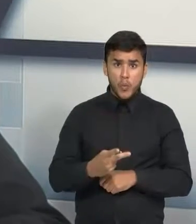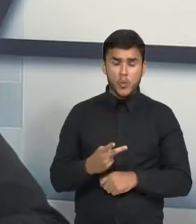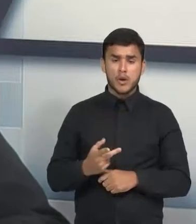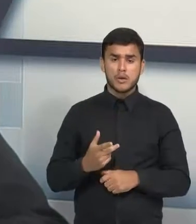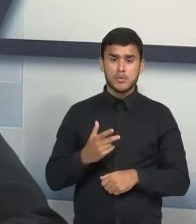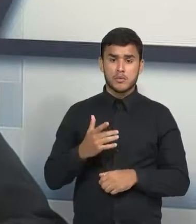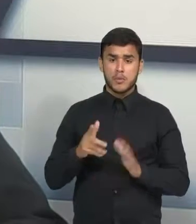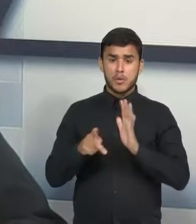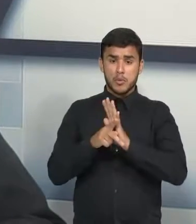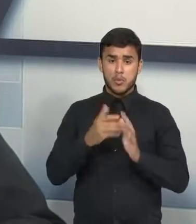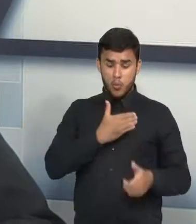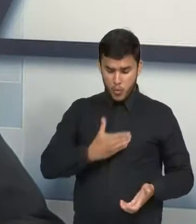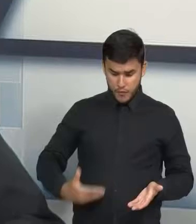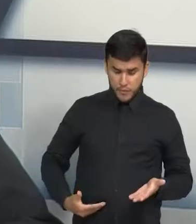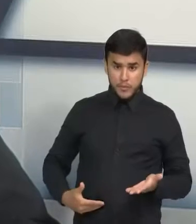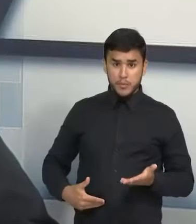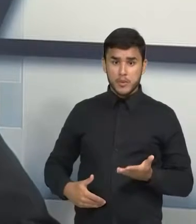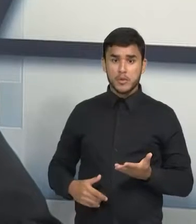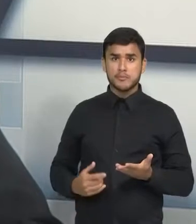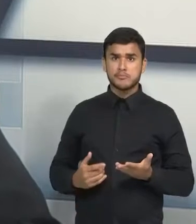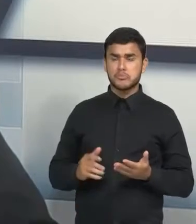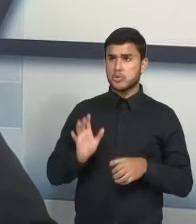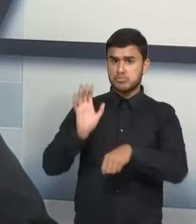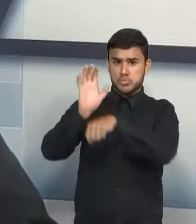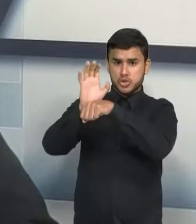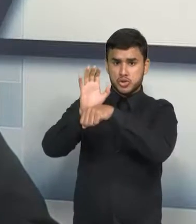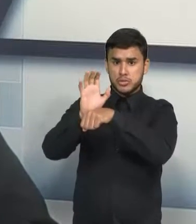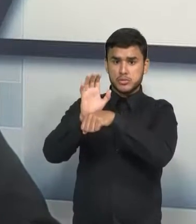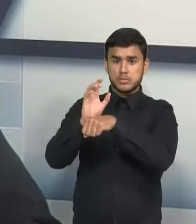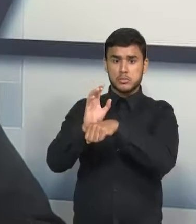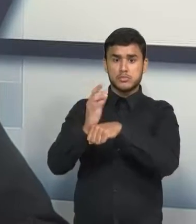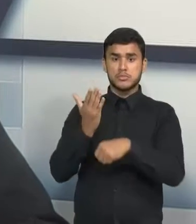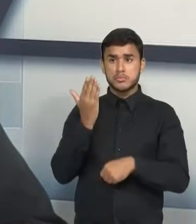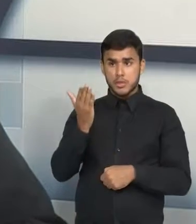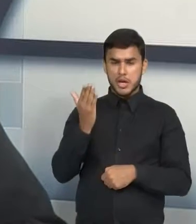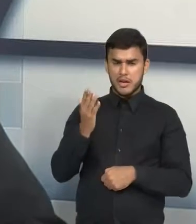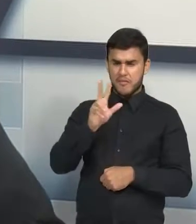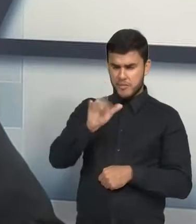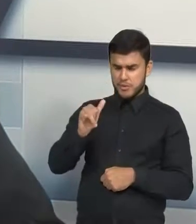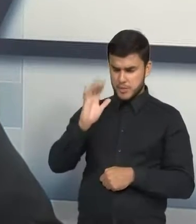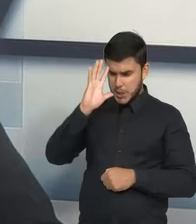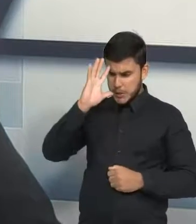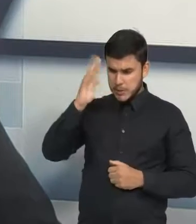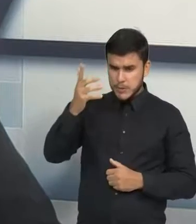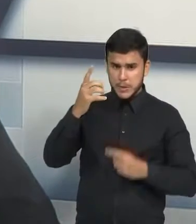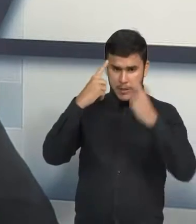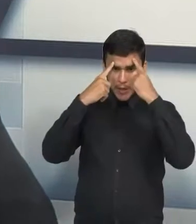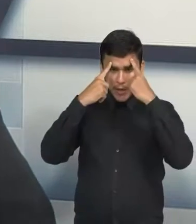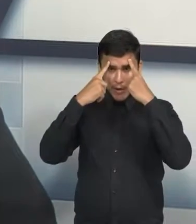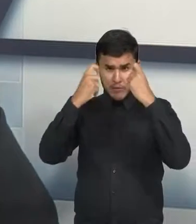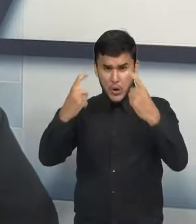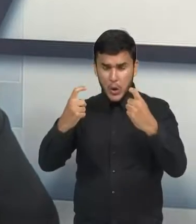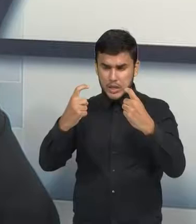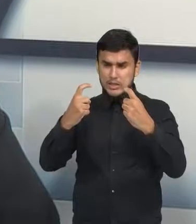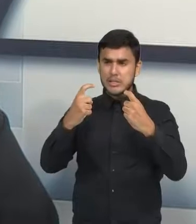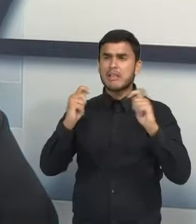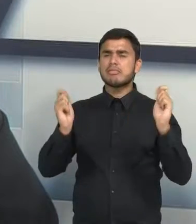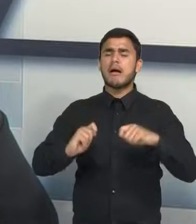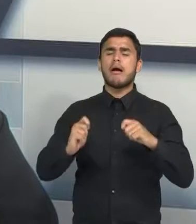da federação, ou seja, uma unidade da federação é um estado, né? Que vamos resolver o problema da grande criminalidade.